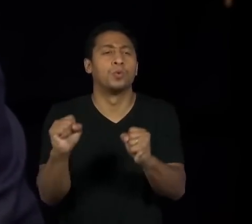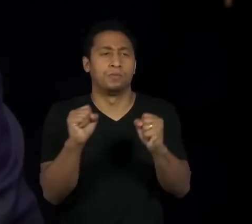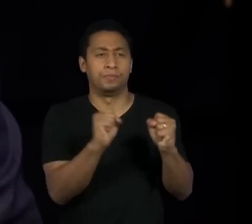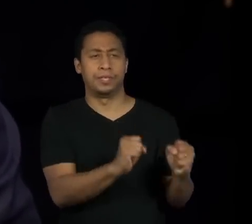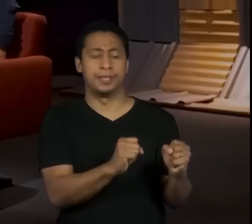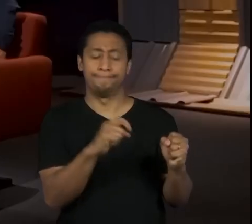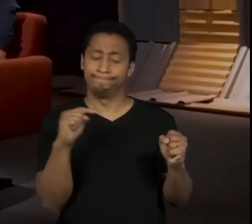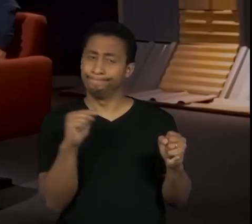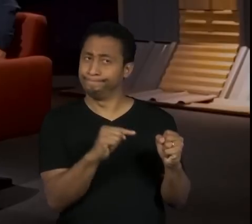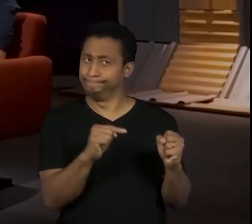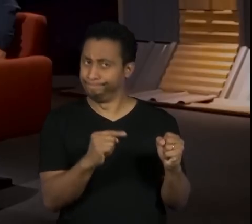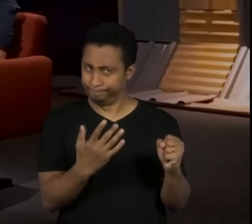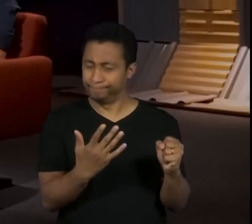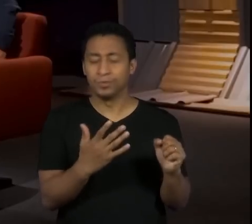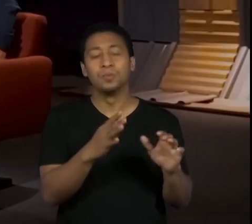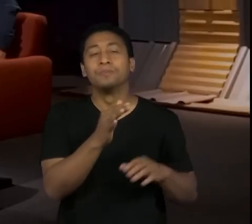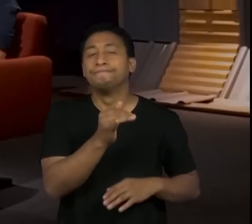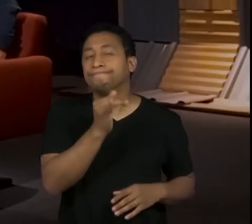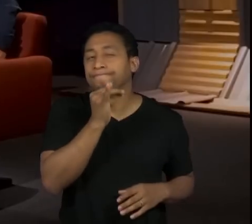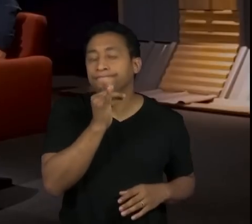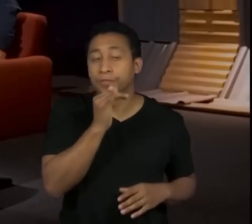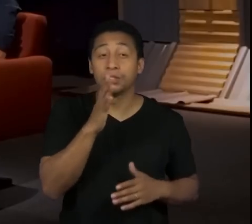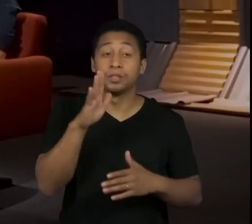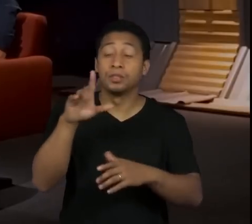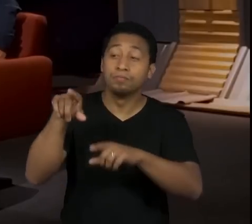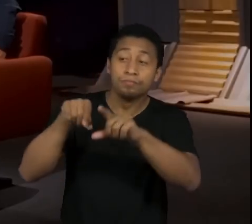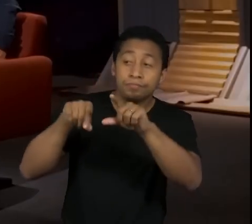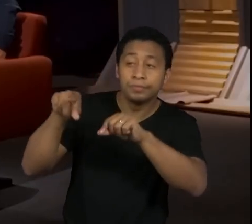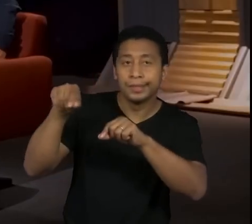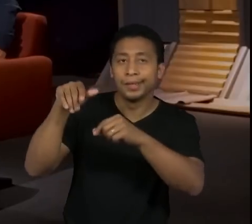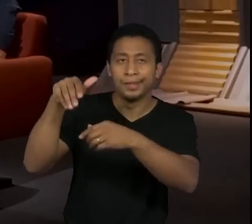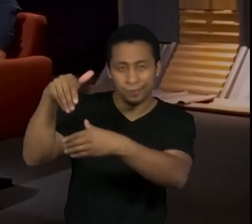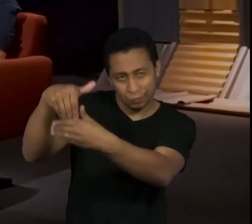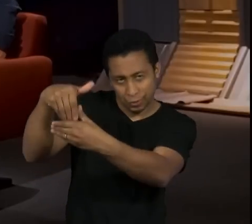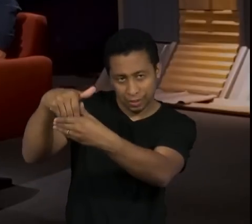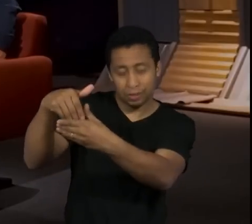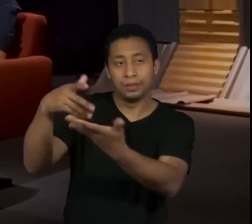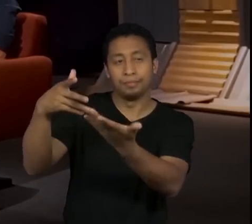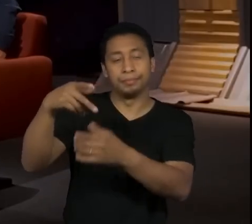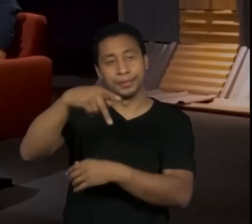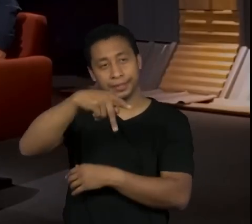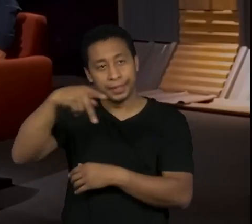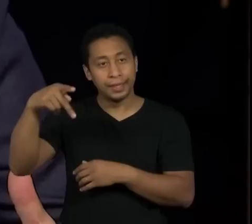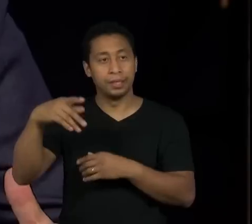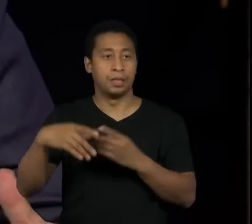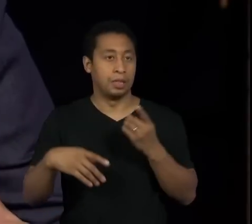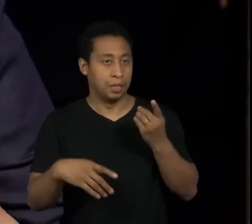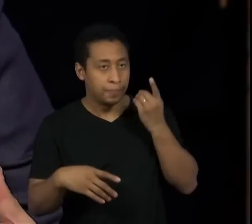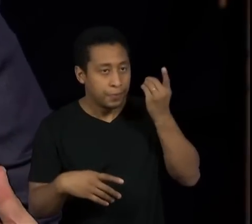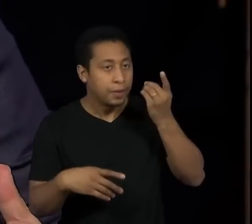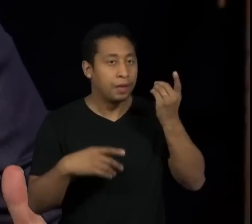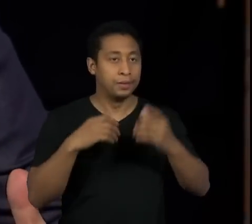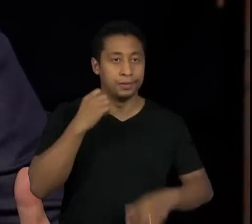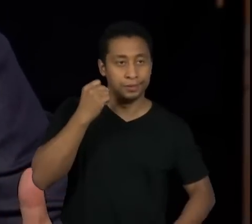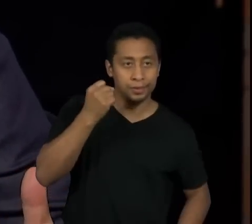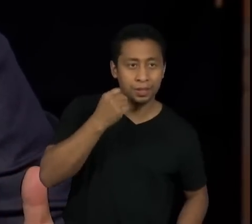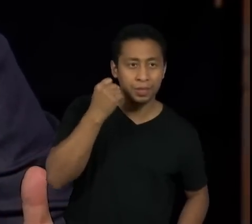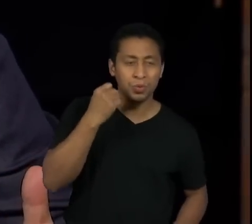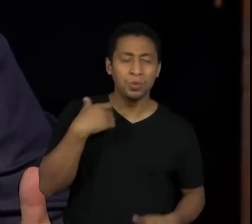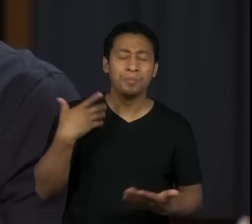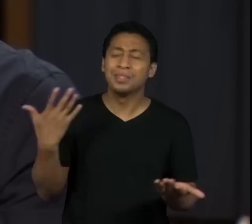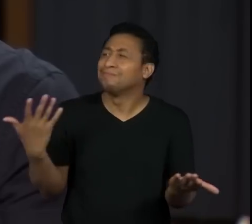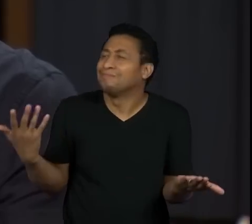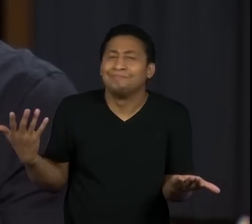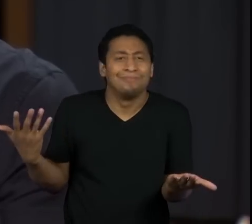elege presidente, deputados, senadores, né? E tem a sensação de que as coisas não